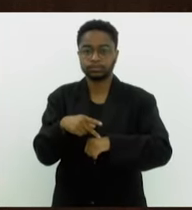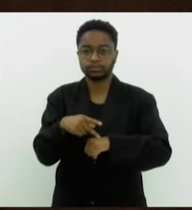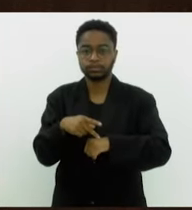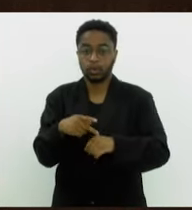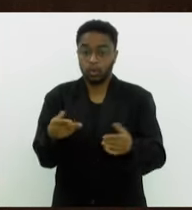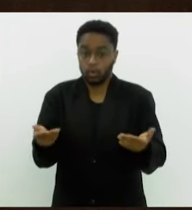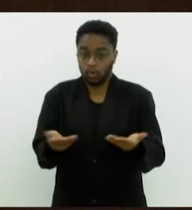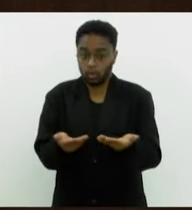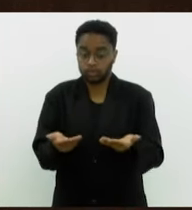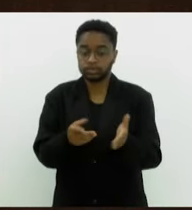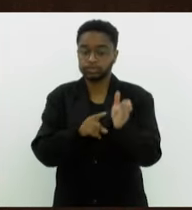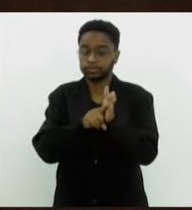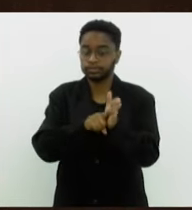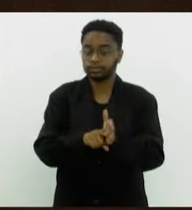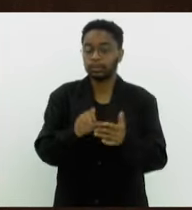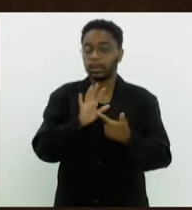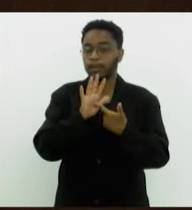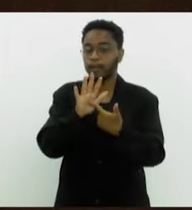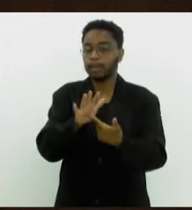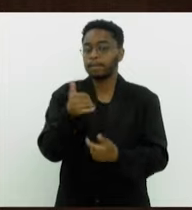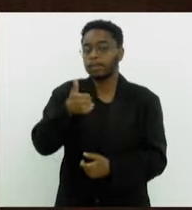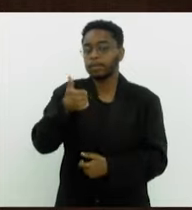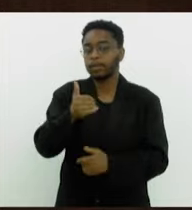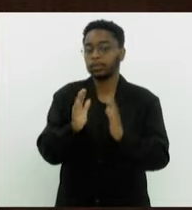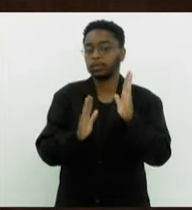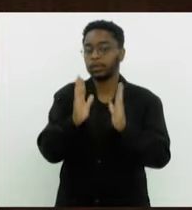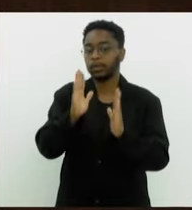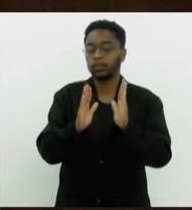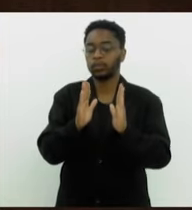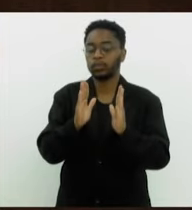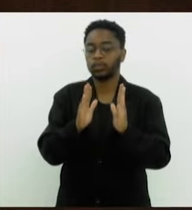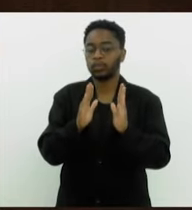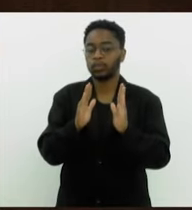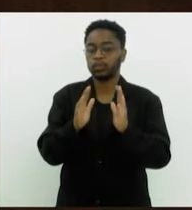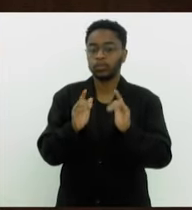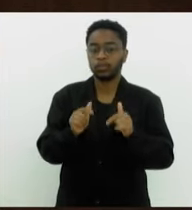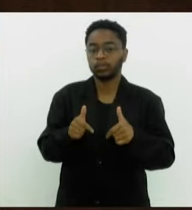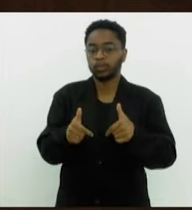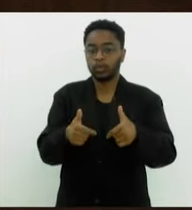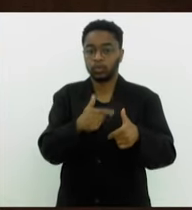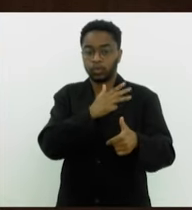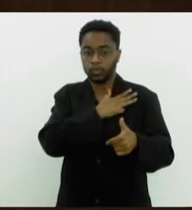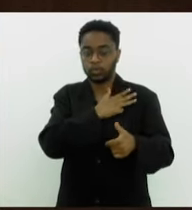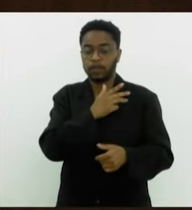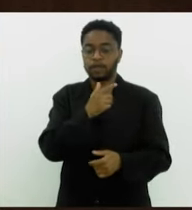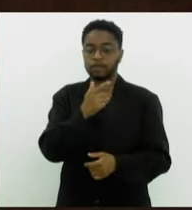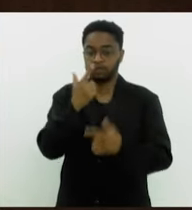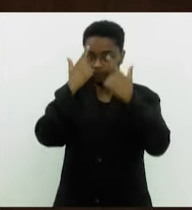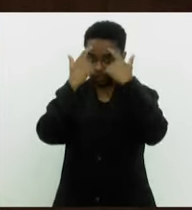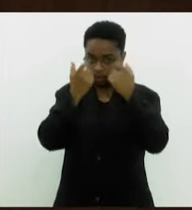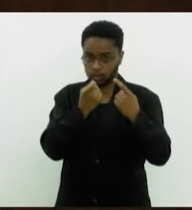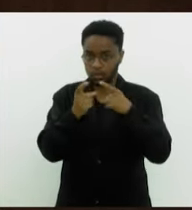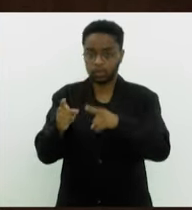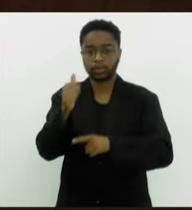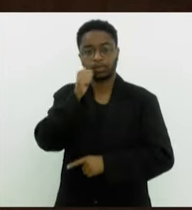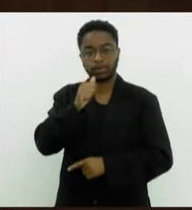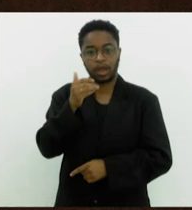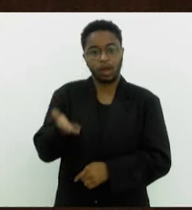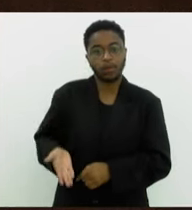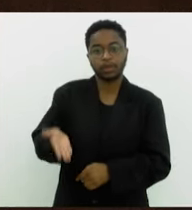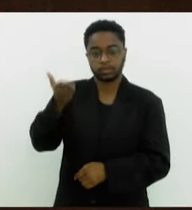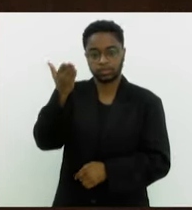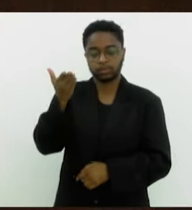os estudos dizem que no primeiro ano de governo Lula a violência contra as mulheres cresceu e cresceu